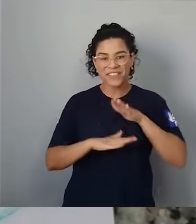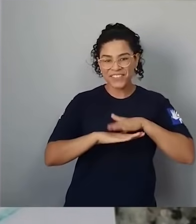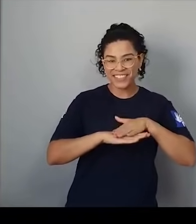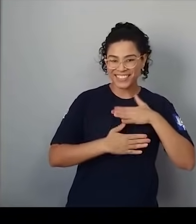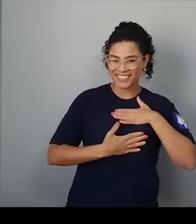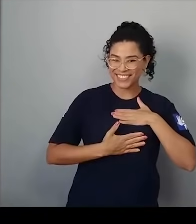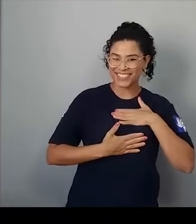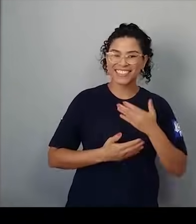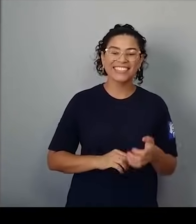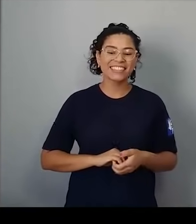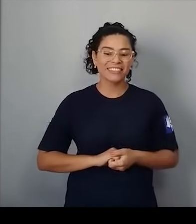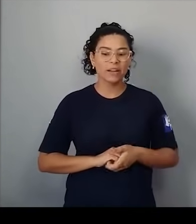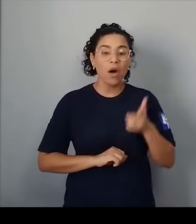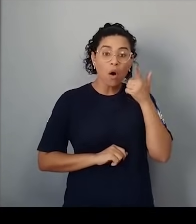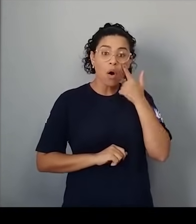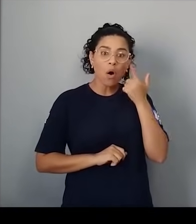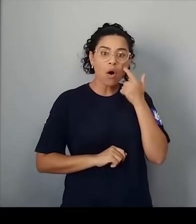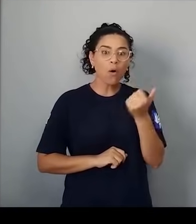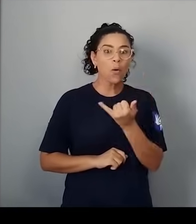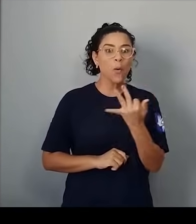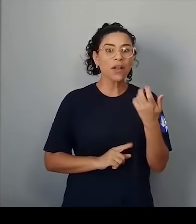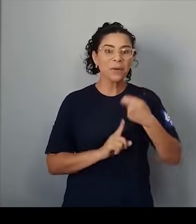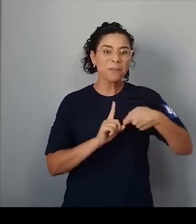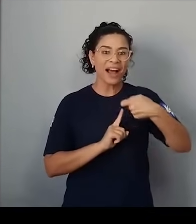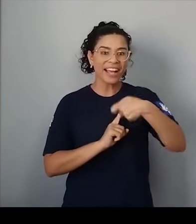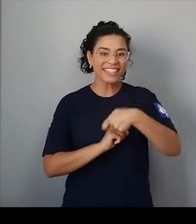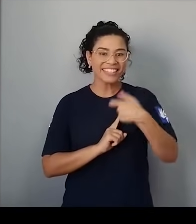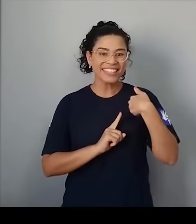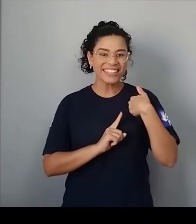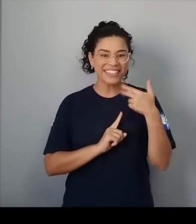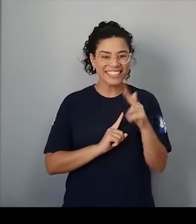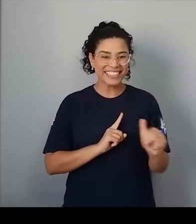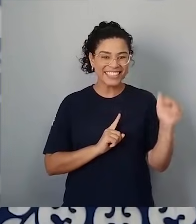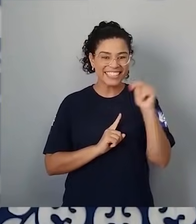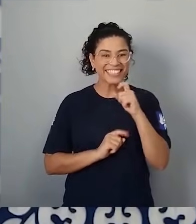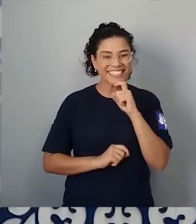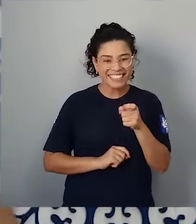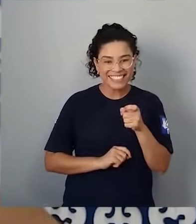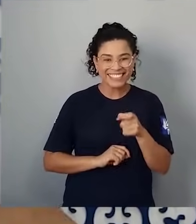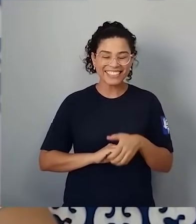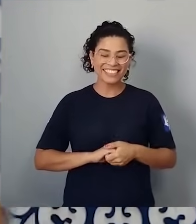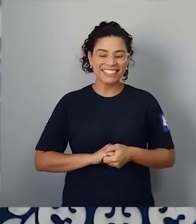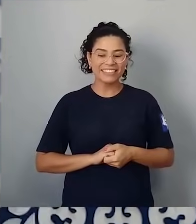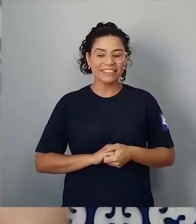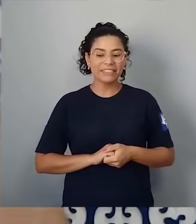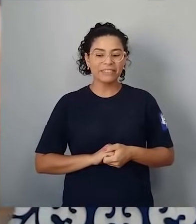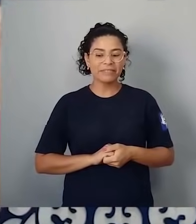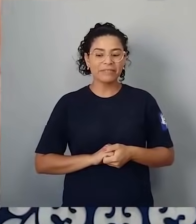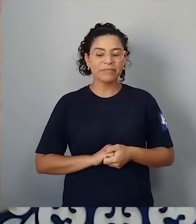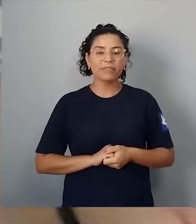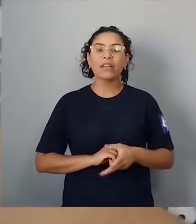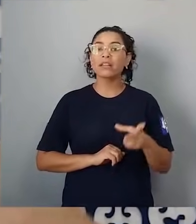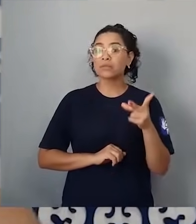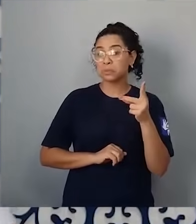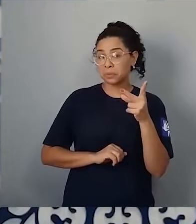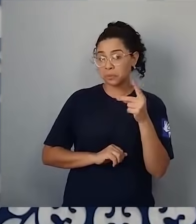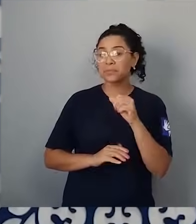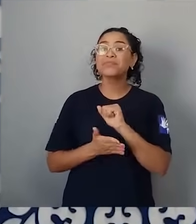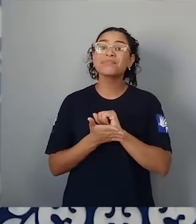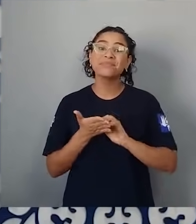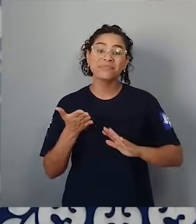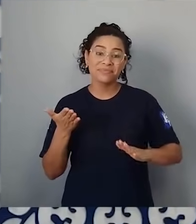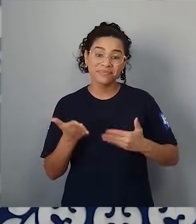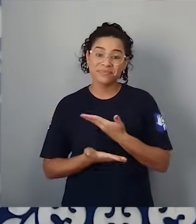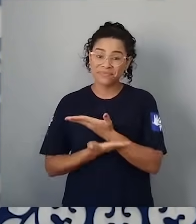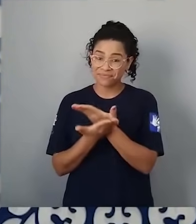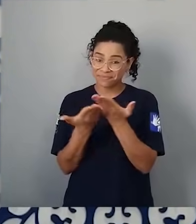minha. Olha só quantas bananas na cor verde eu fiz. Agora tem uma segunda